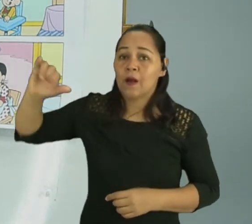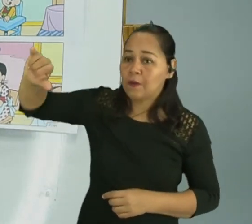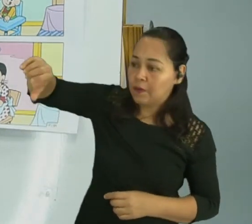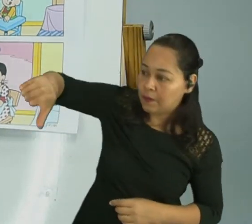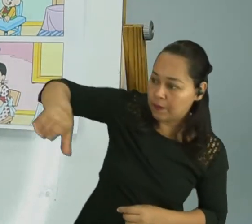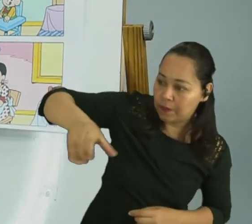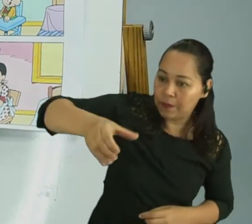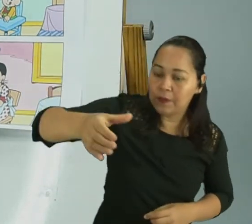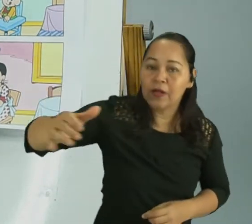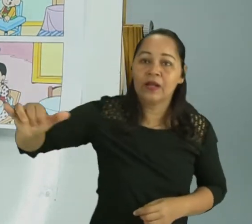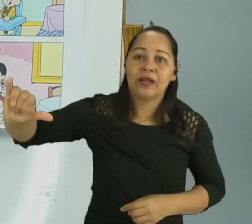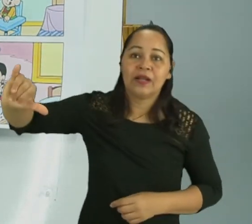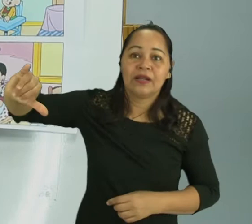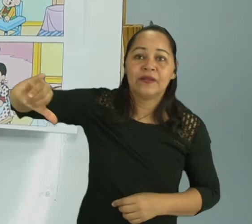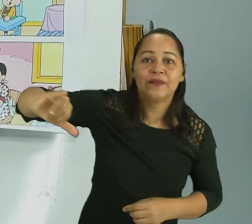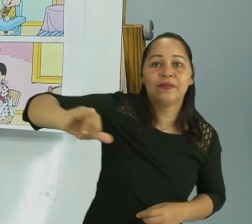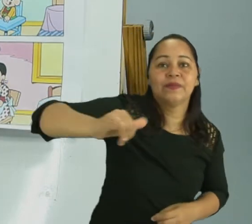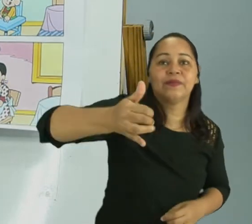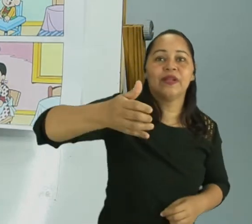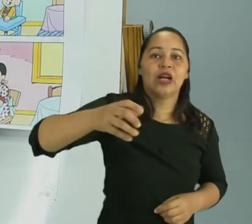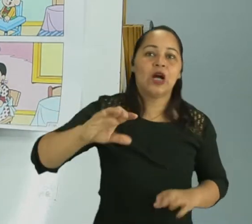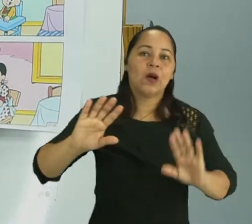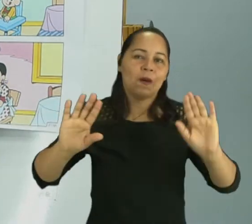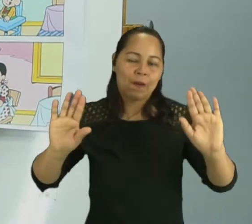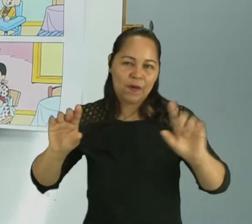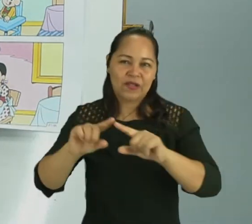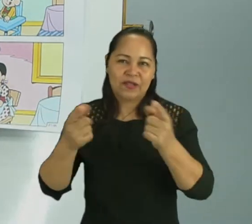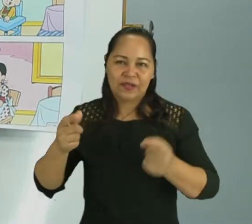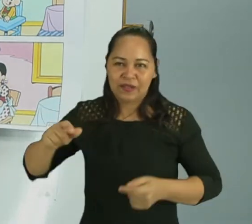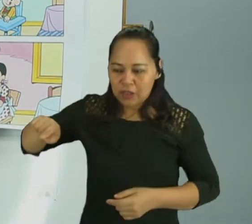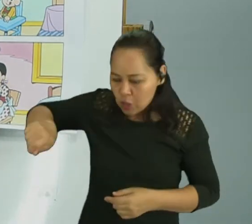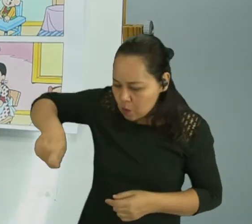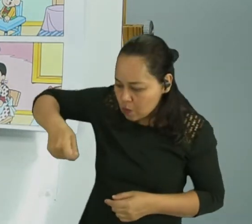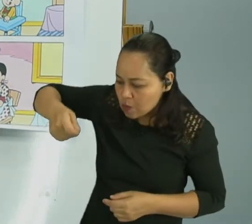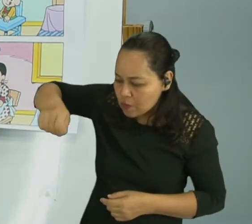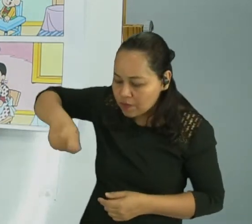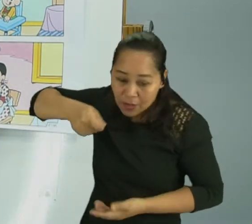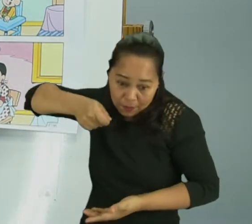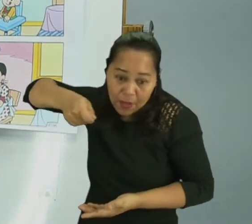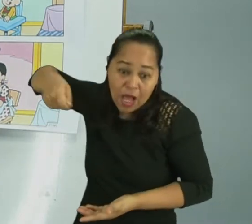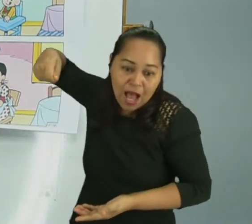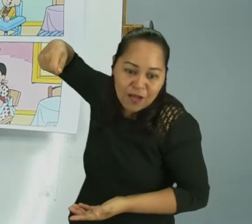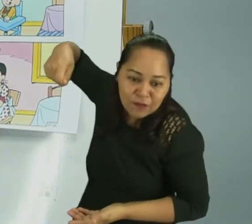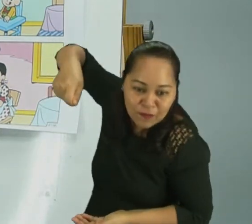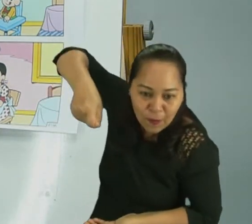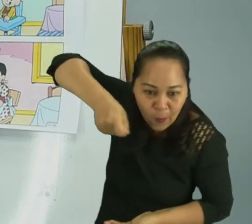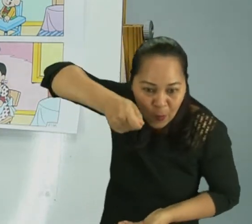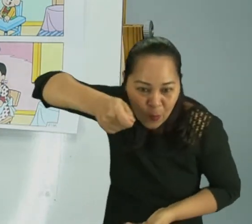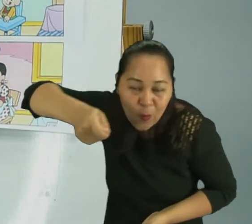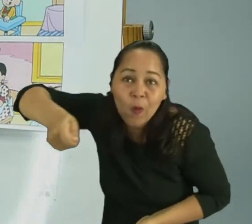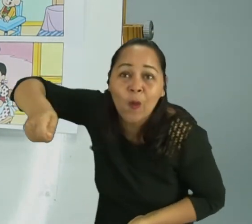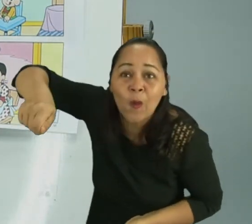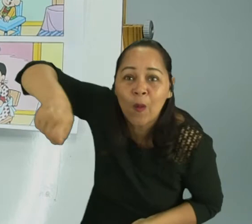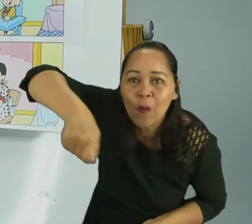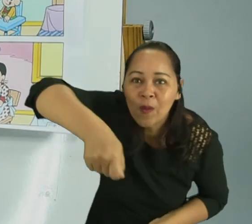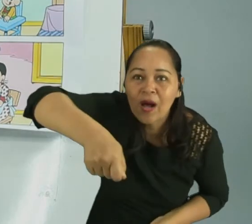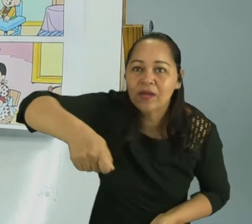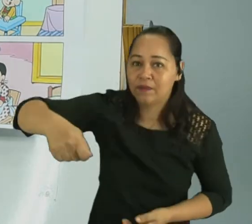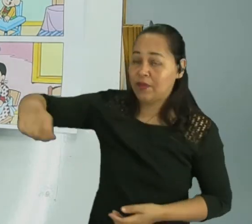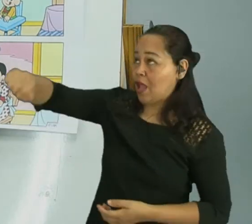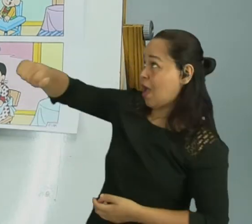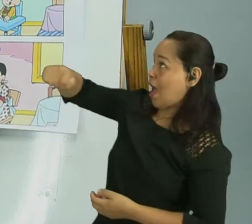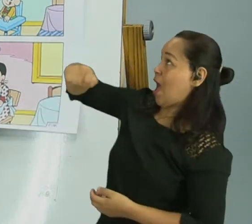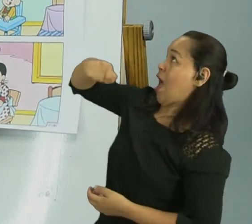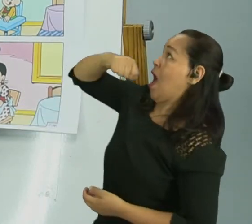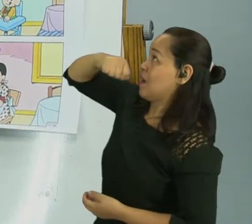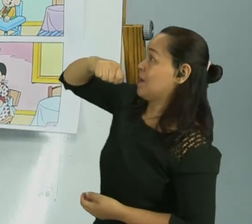dizer que ela está falando aviãozinho. Não tem aquela brincadeira, né, que a mamãe faz com o bebezinho, fala, vamos lá, olha o